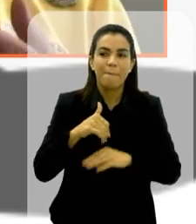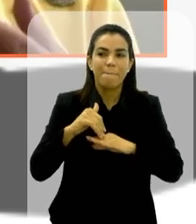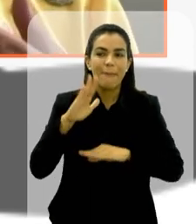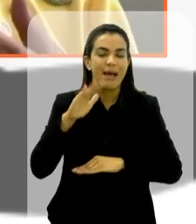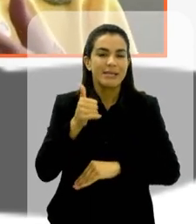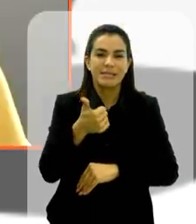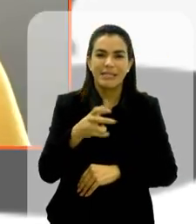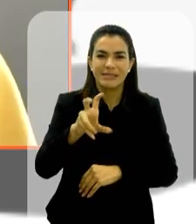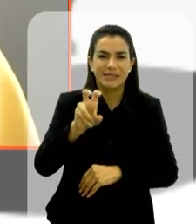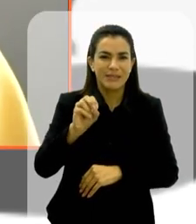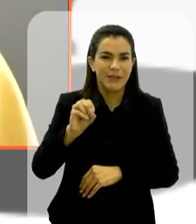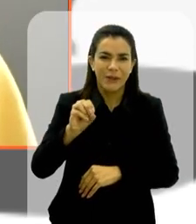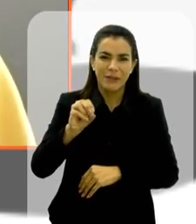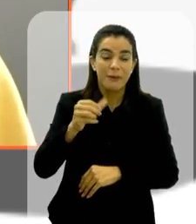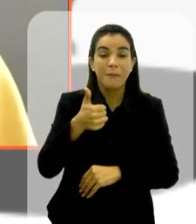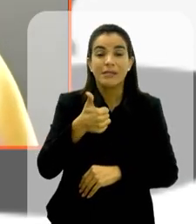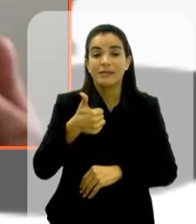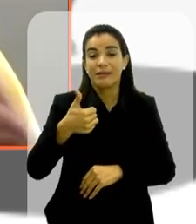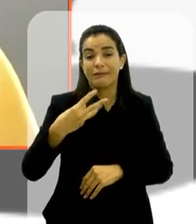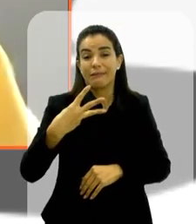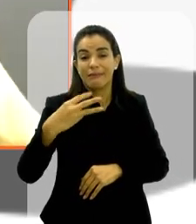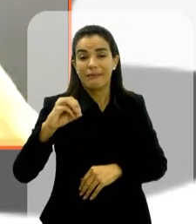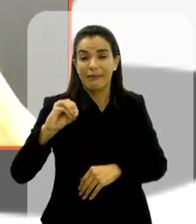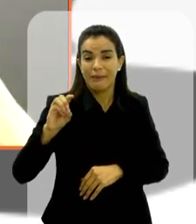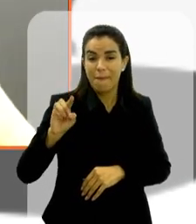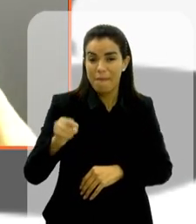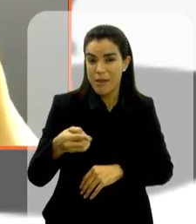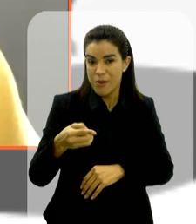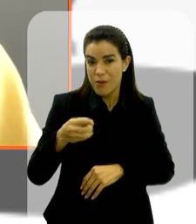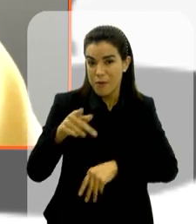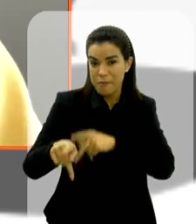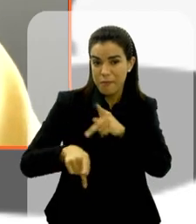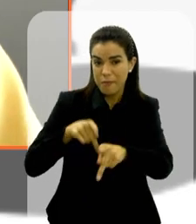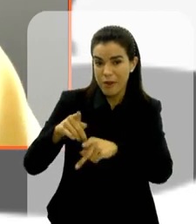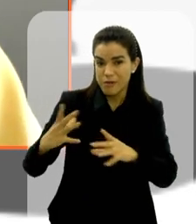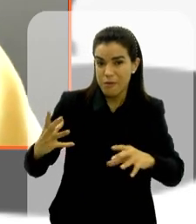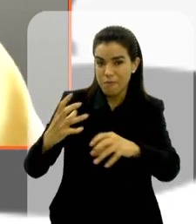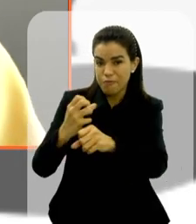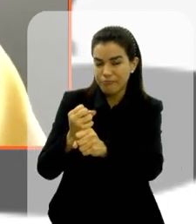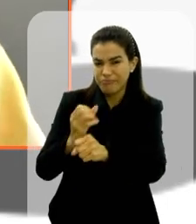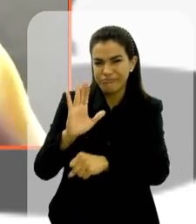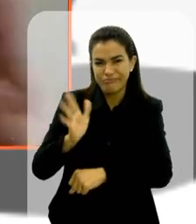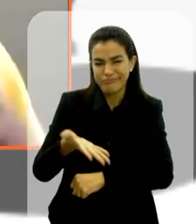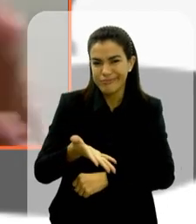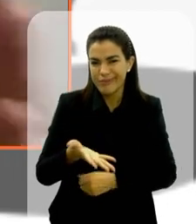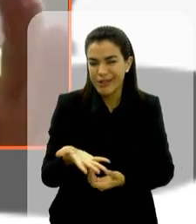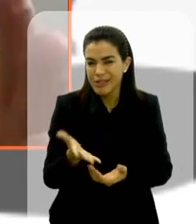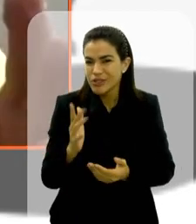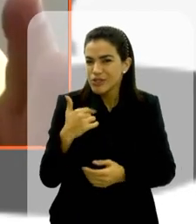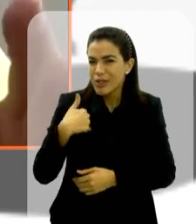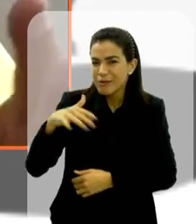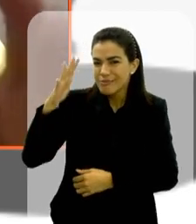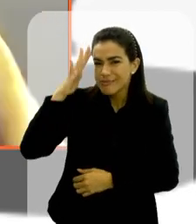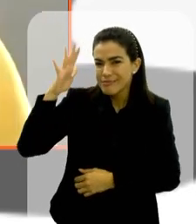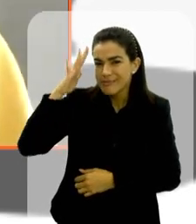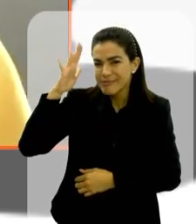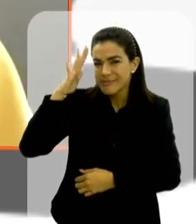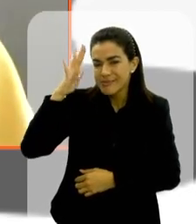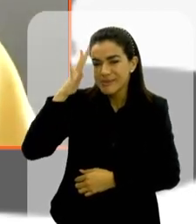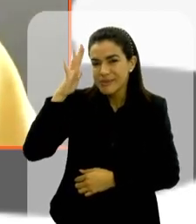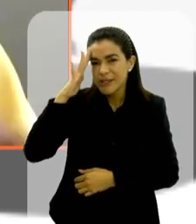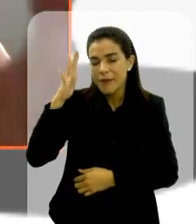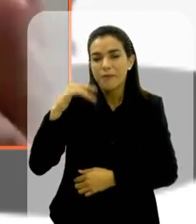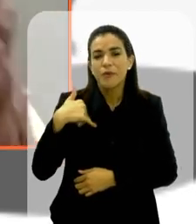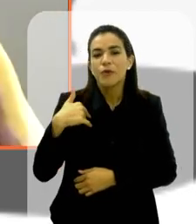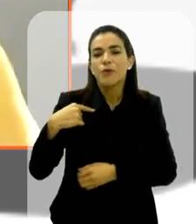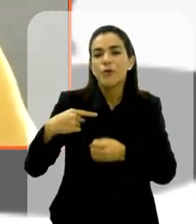de 130 mil habitantes, já está chegando a 150 mil habitantes. Mas só para ter uma ideia, né, eu cheguei no